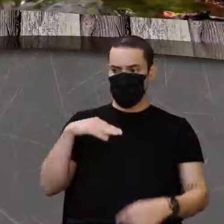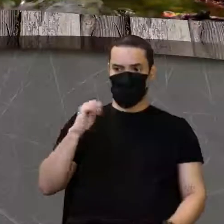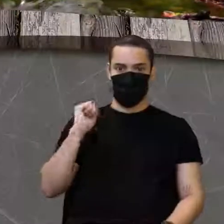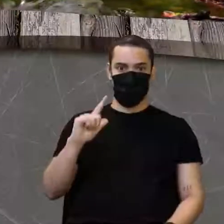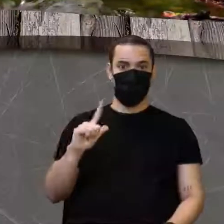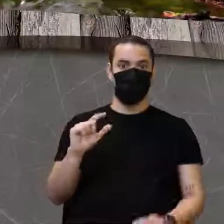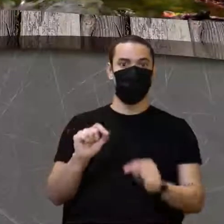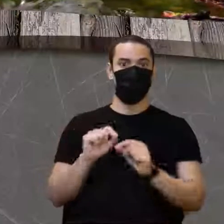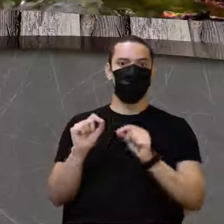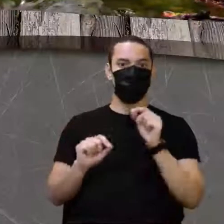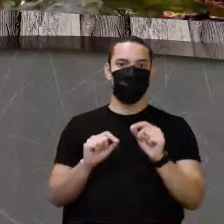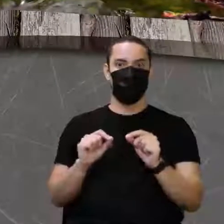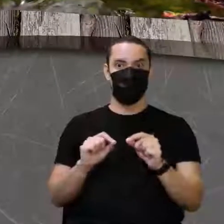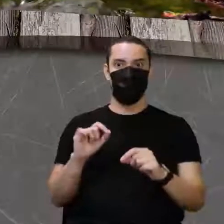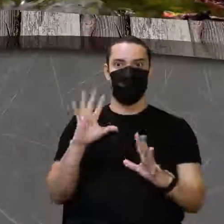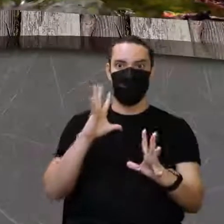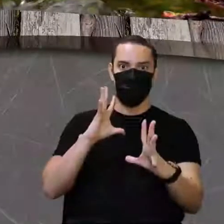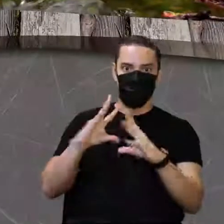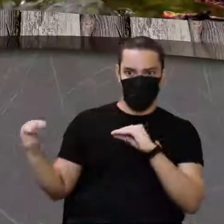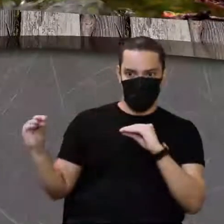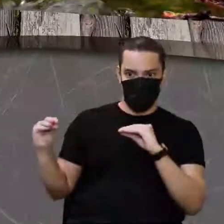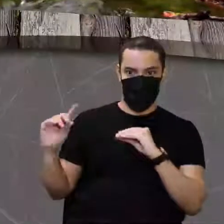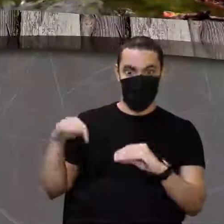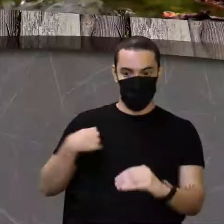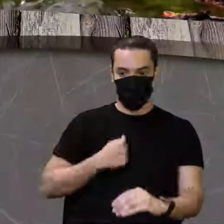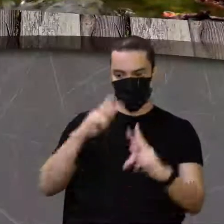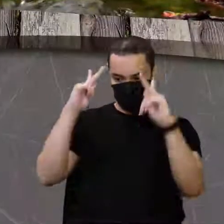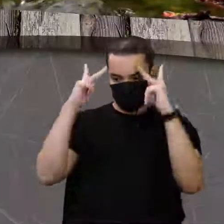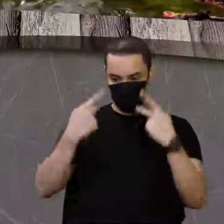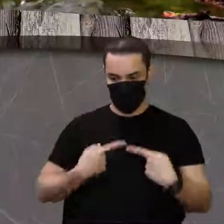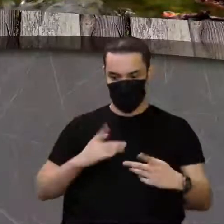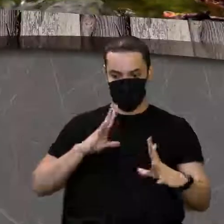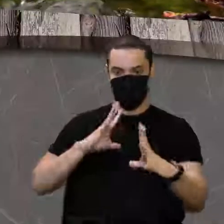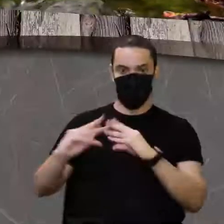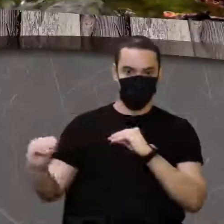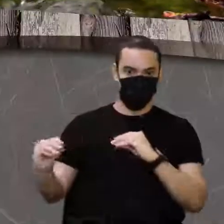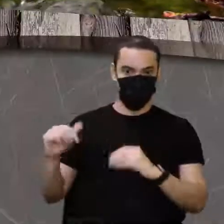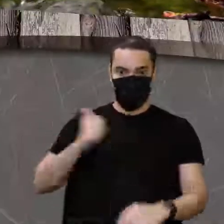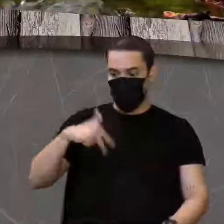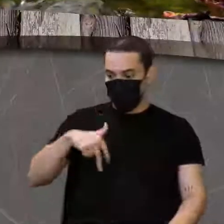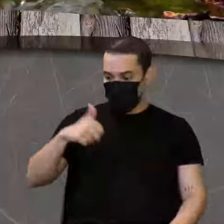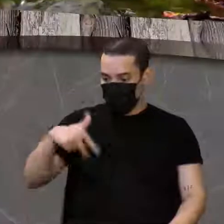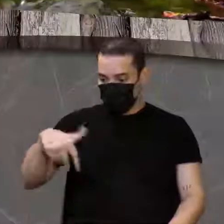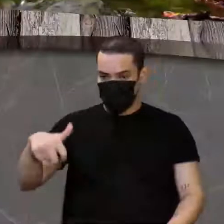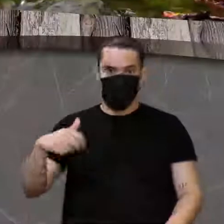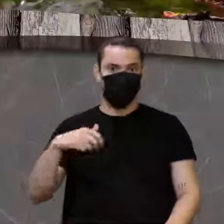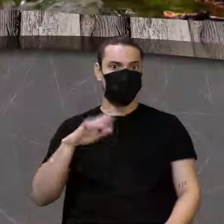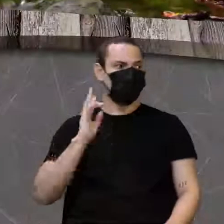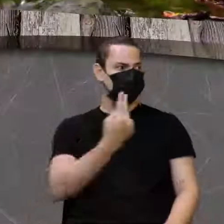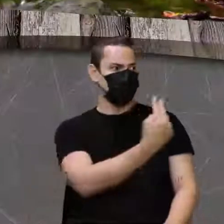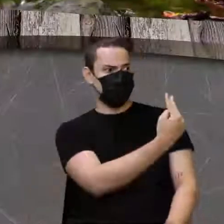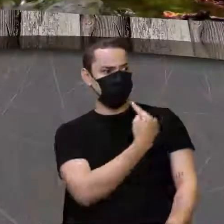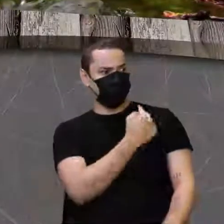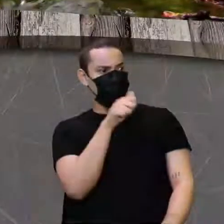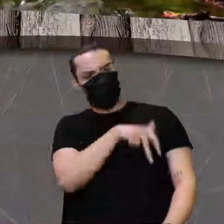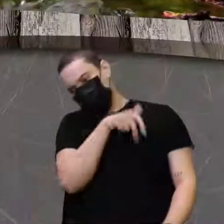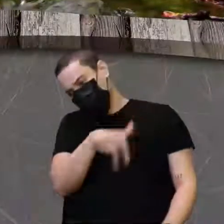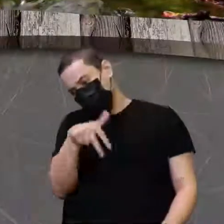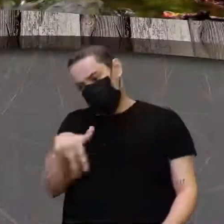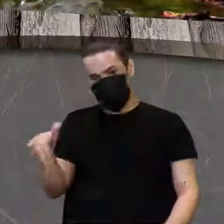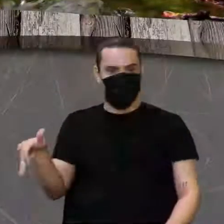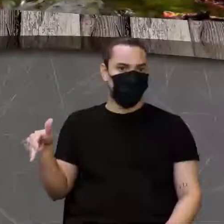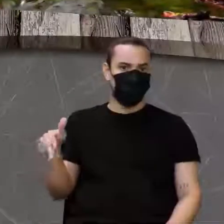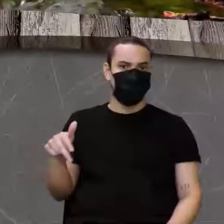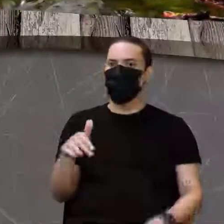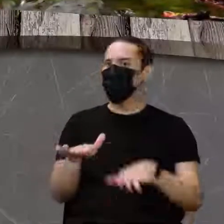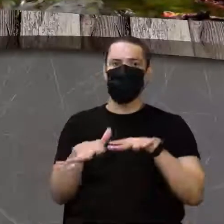gente reage? Foge. A gente se adianta, né? Eu vou correr. Já me viu? Nem tá te vendo, mas tu se